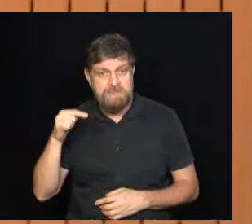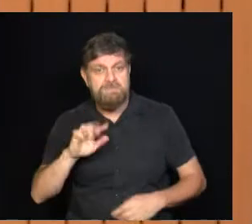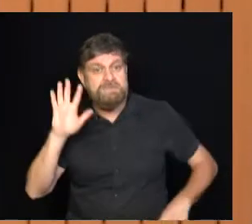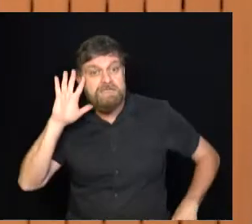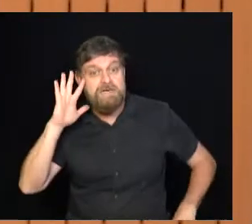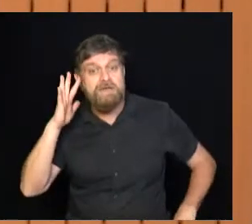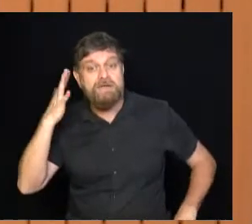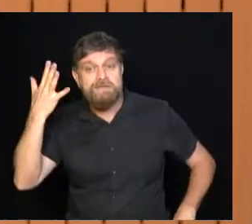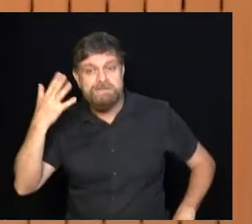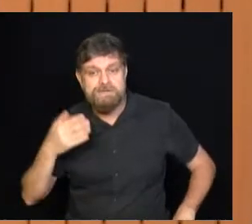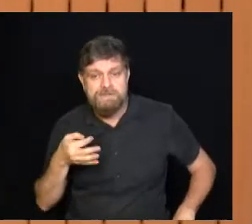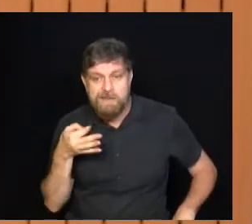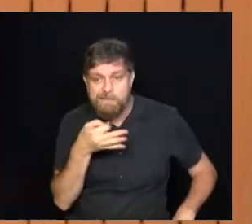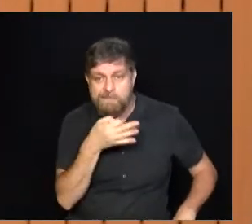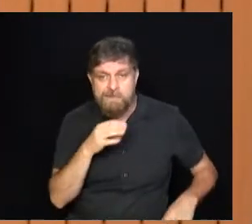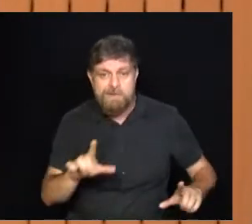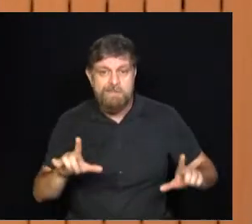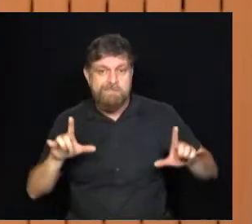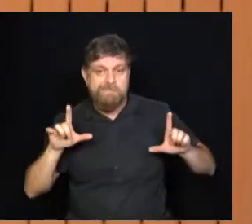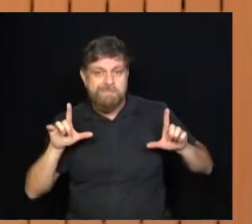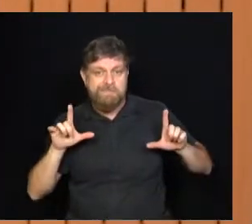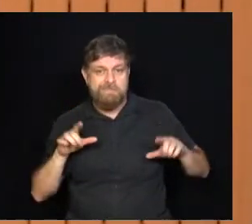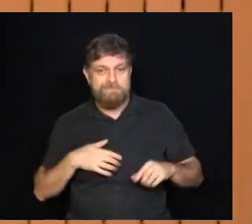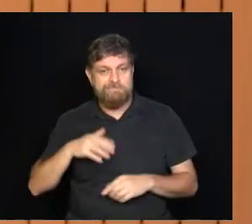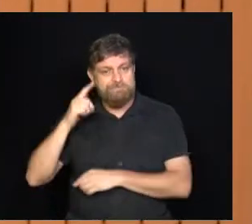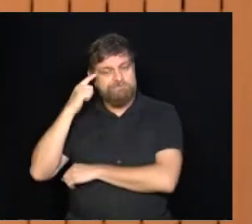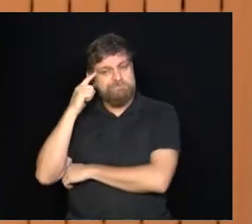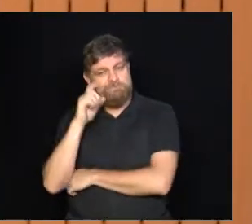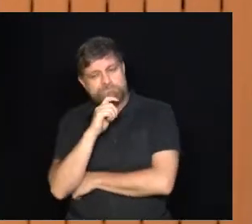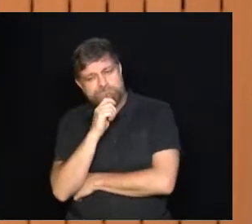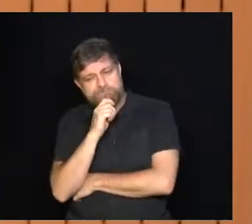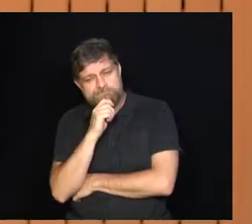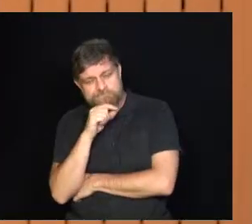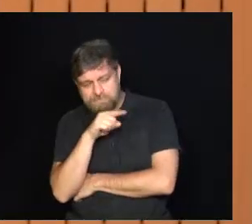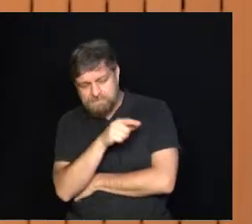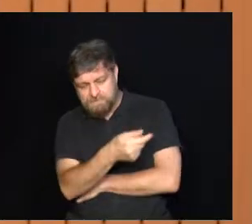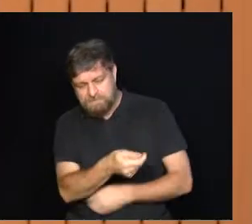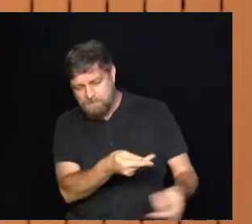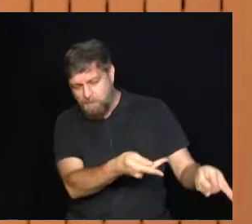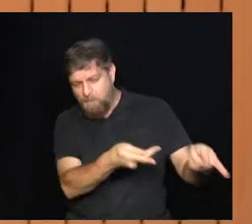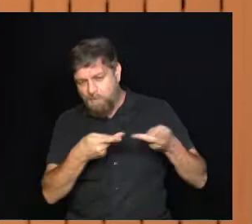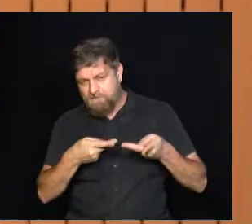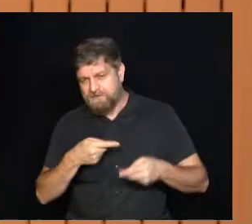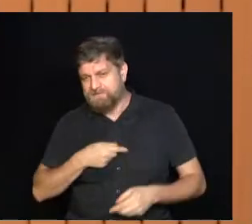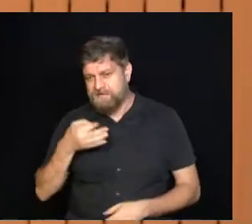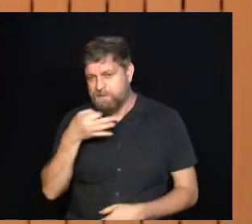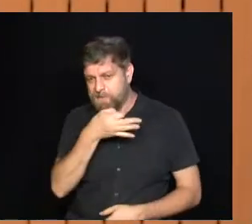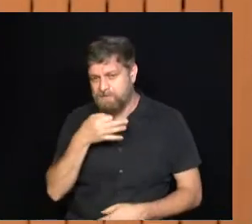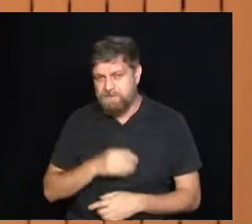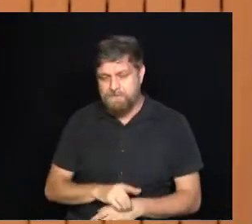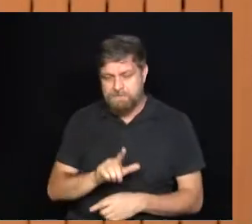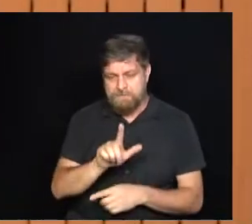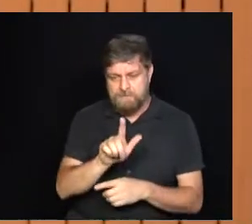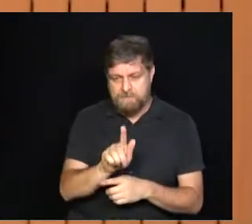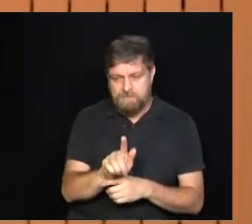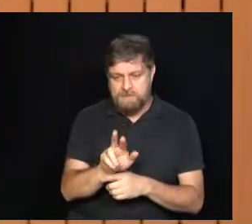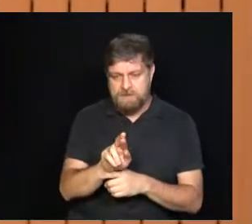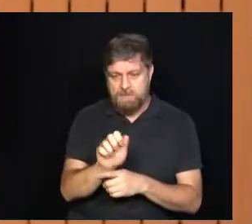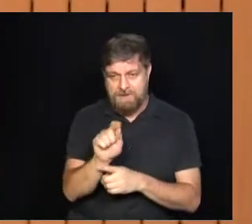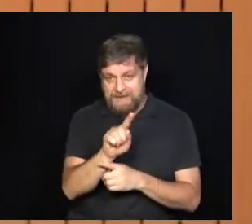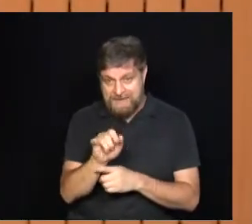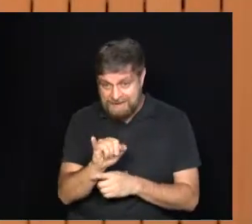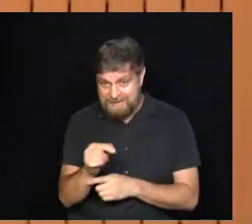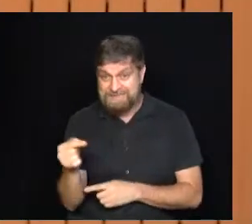vai vir aqui falar ainda, tá? Ainda estou pensando, tá? A Grazi vai vir aqui falar do CEAMO,